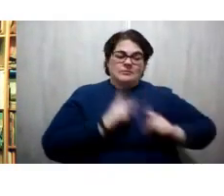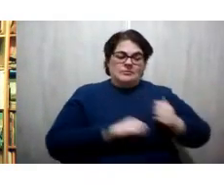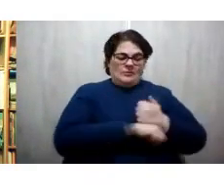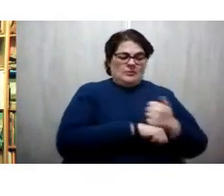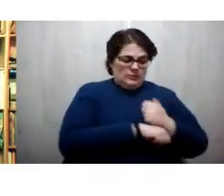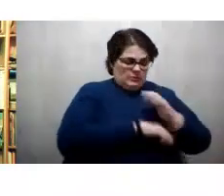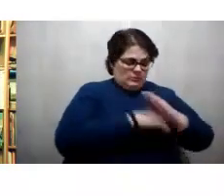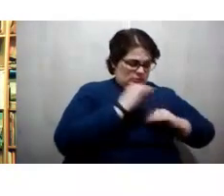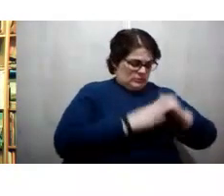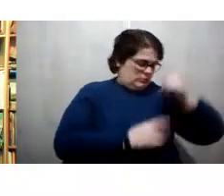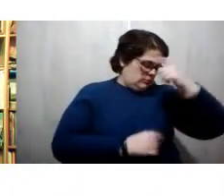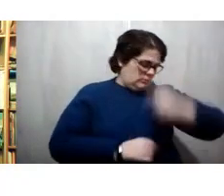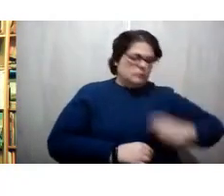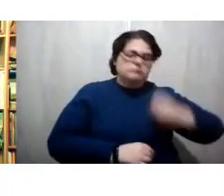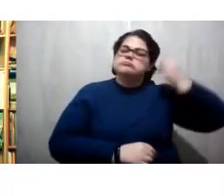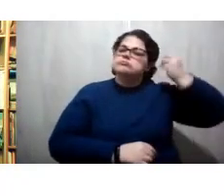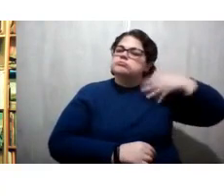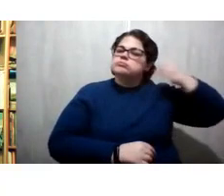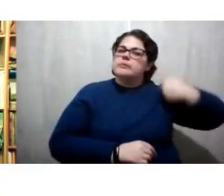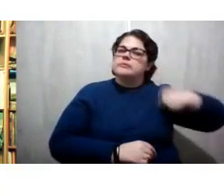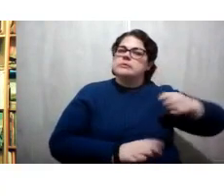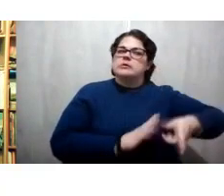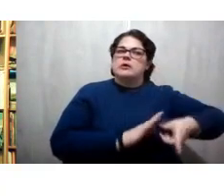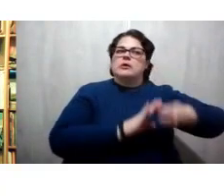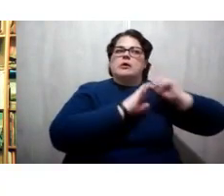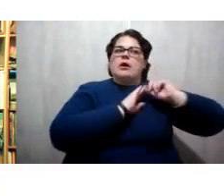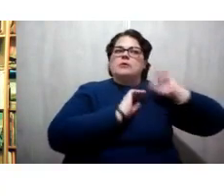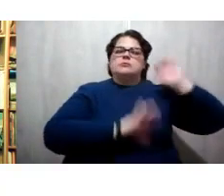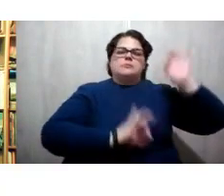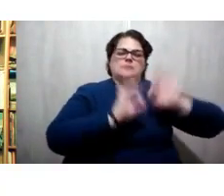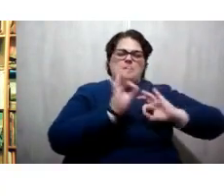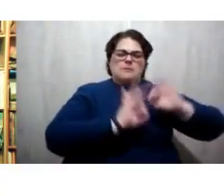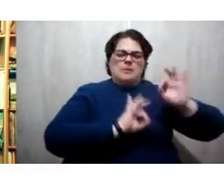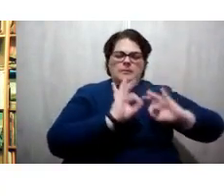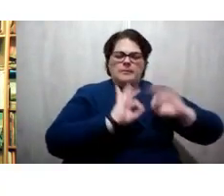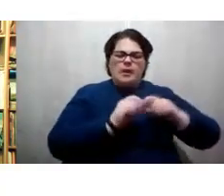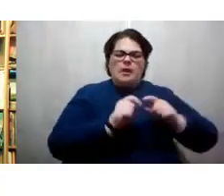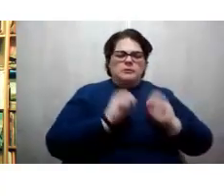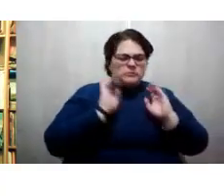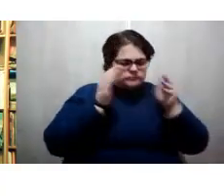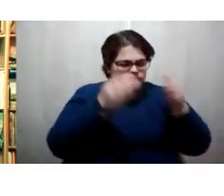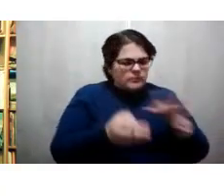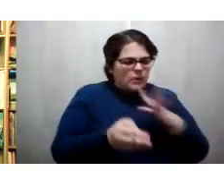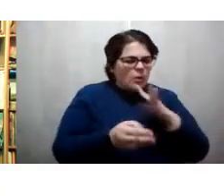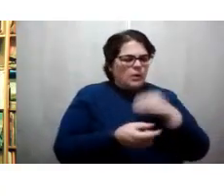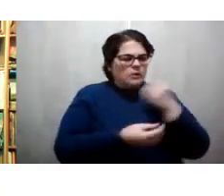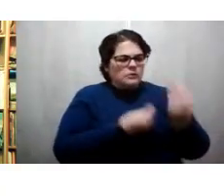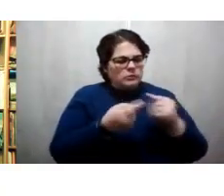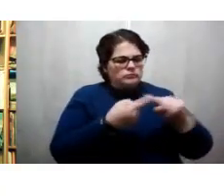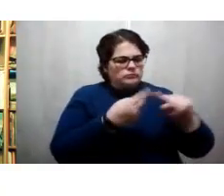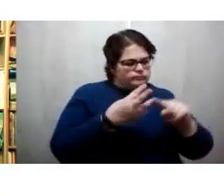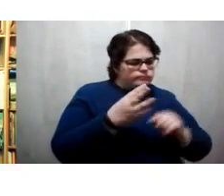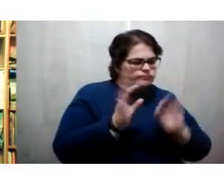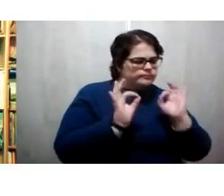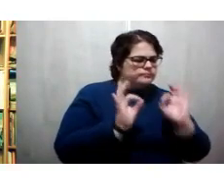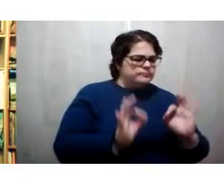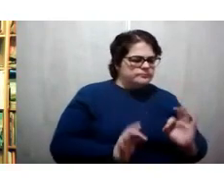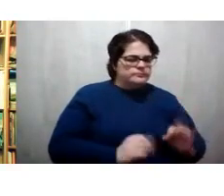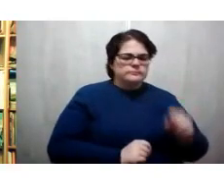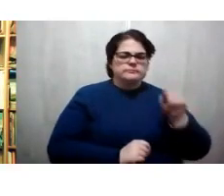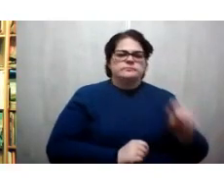uma intensa preparação, um mergulho nesse novo gênero, né, um mergulho,